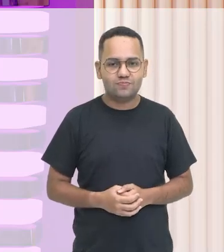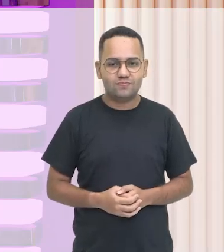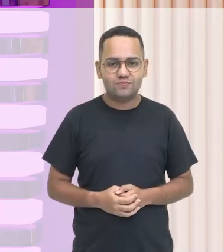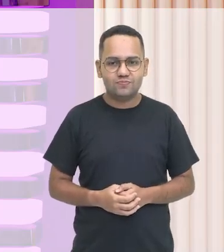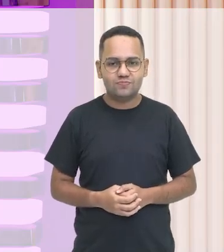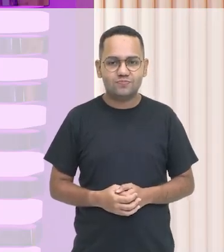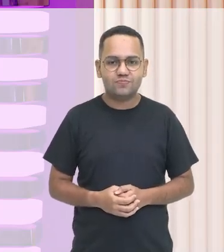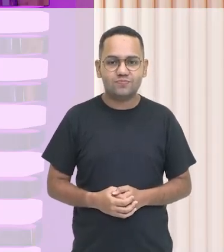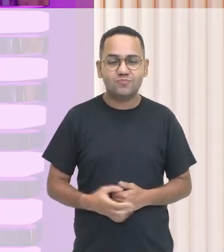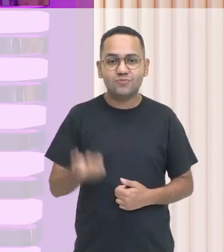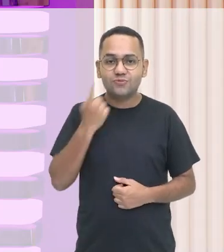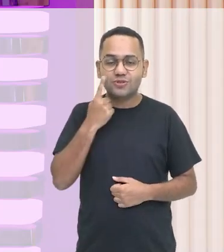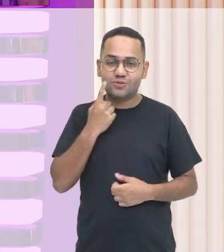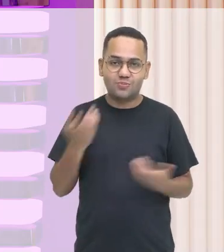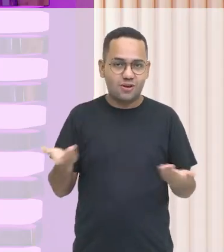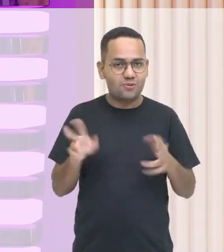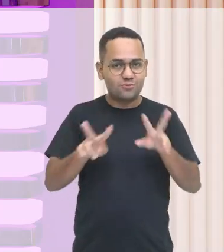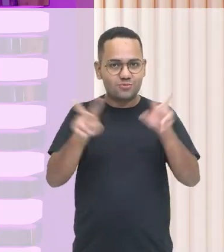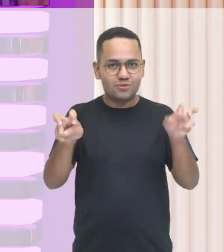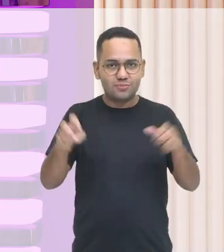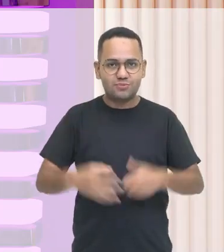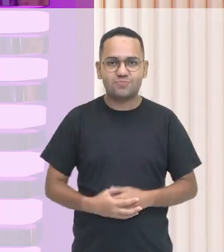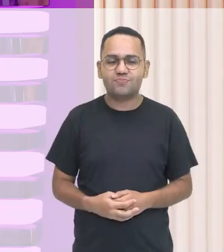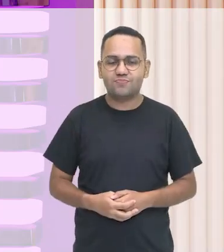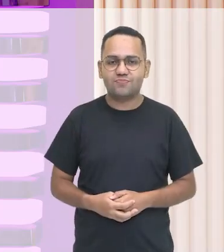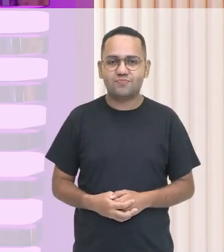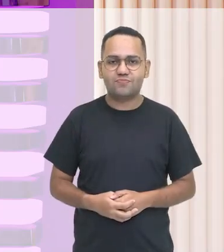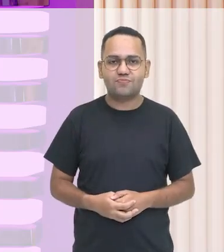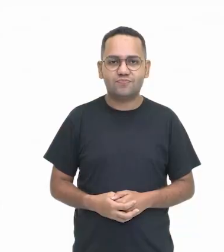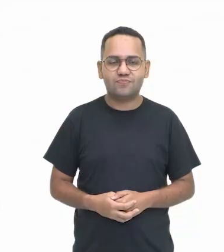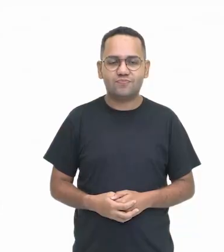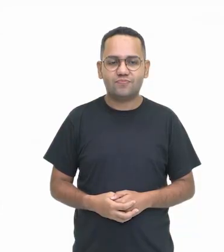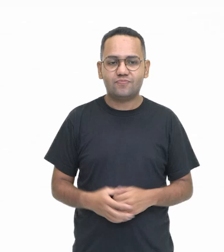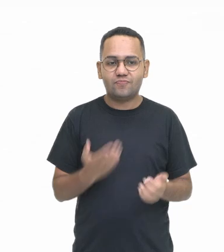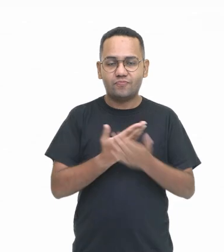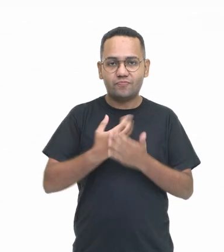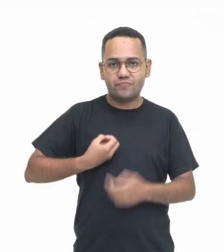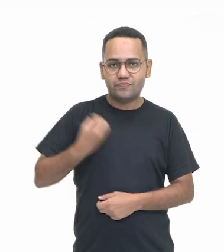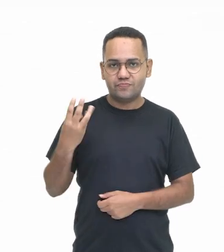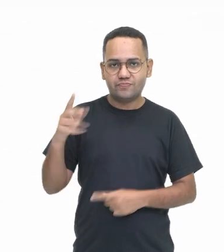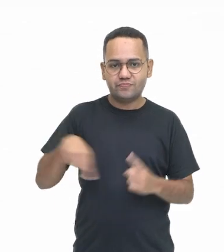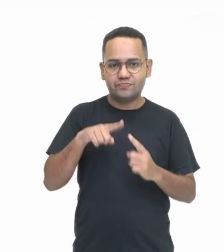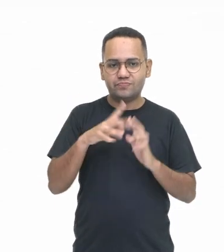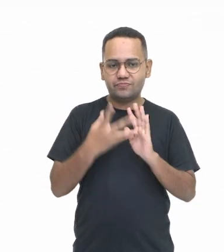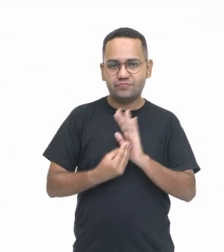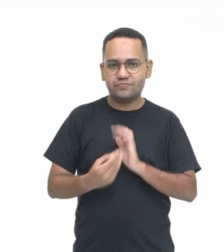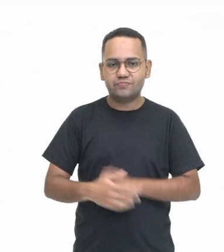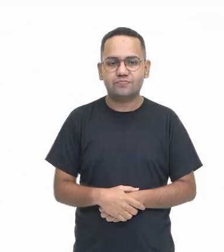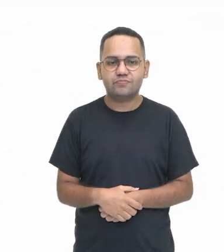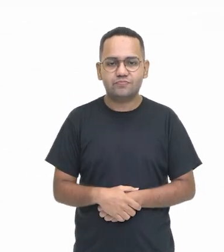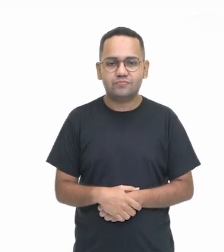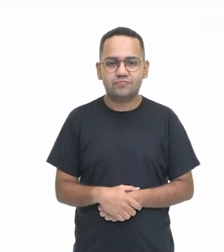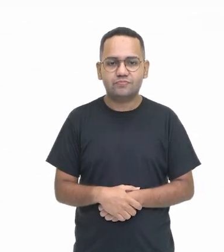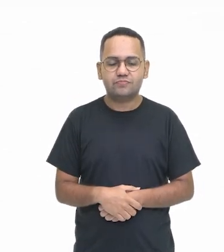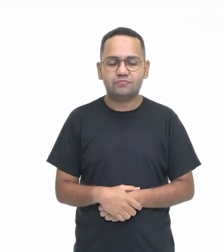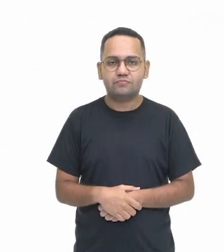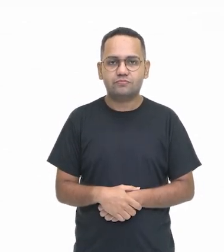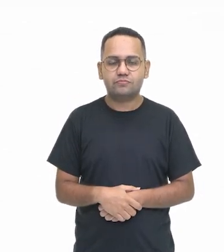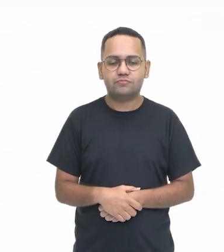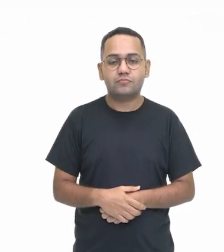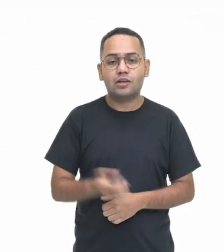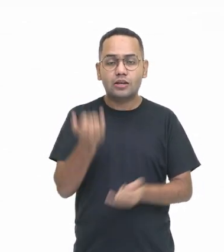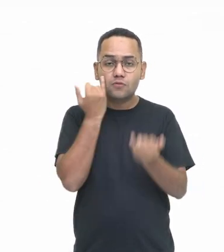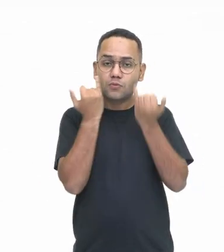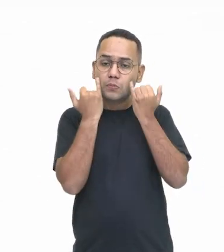a acompanhar comigo o objeto de conhecimento da aula de número 3. Acompanhe comigo aí na tela. Análise das